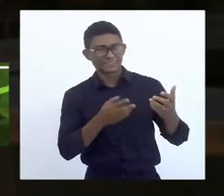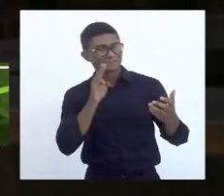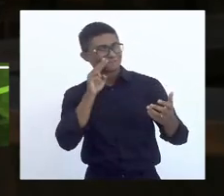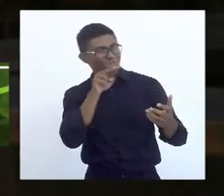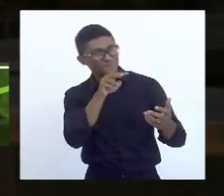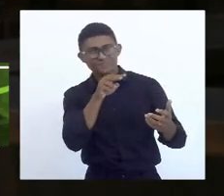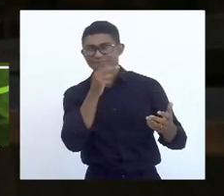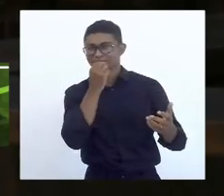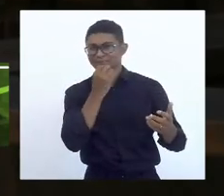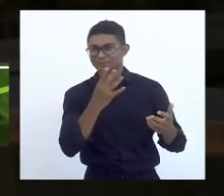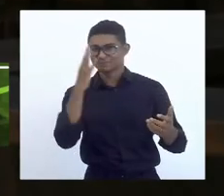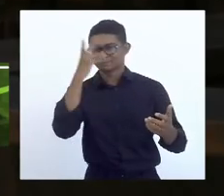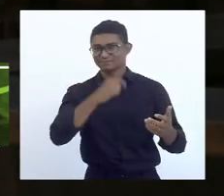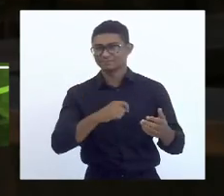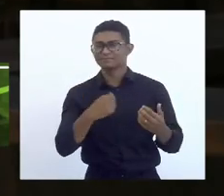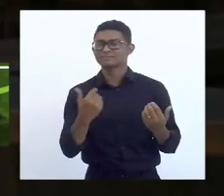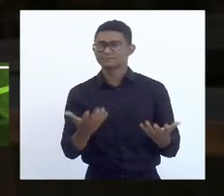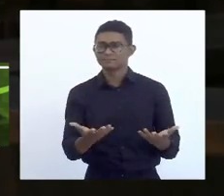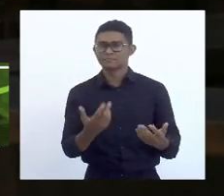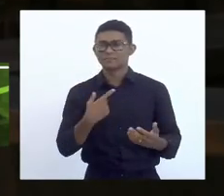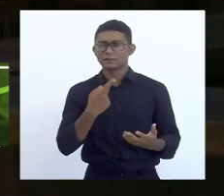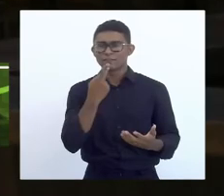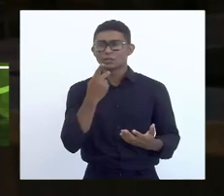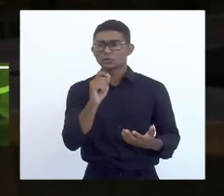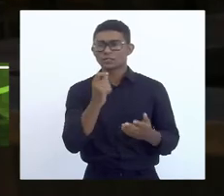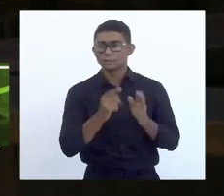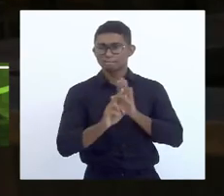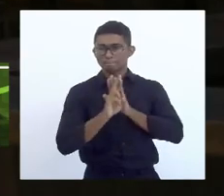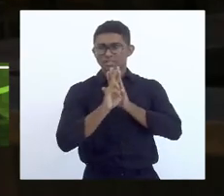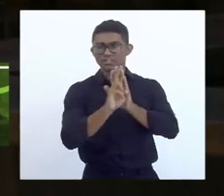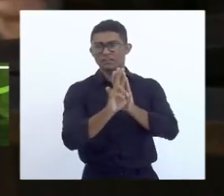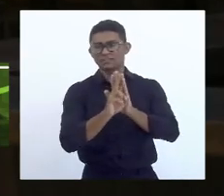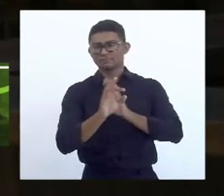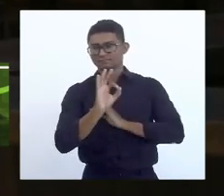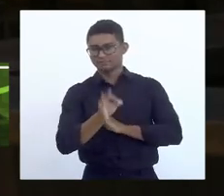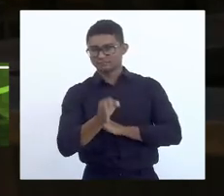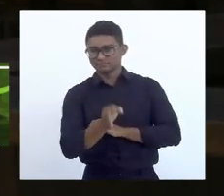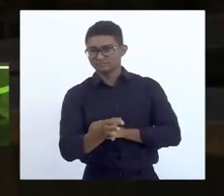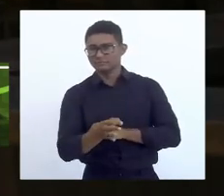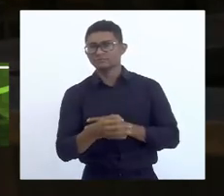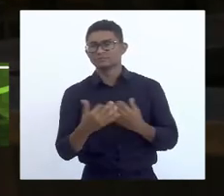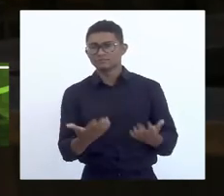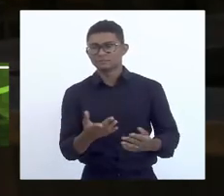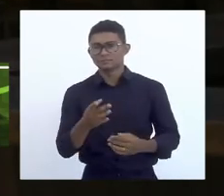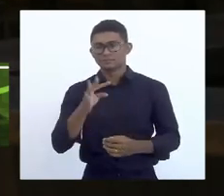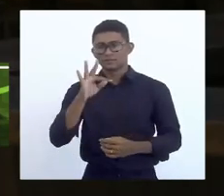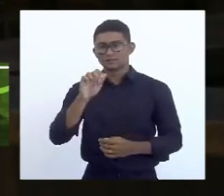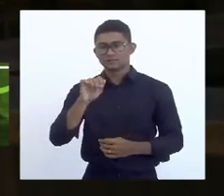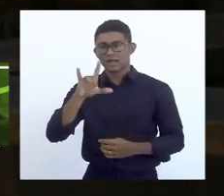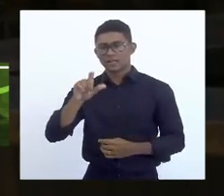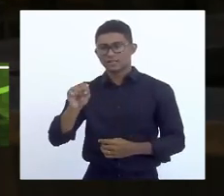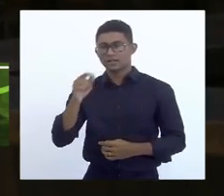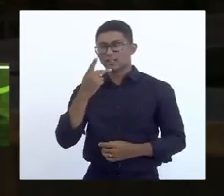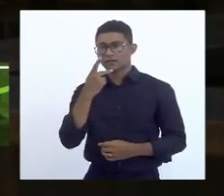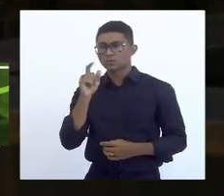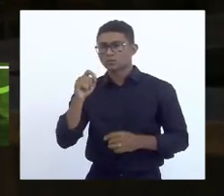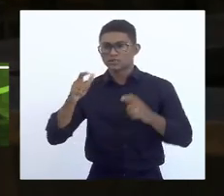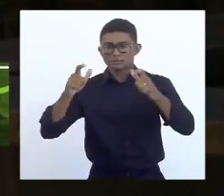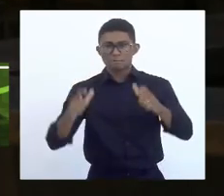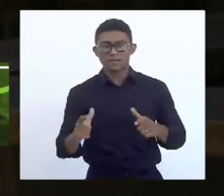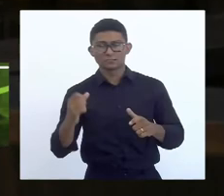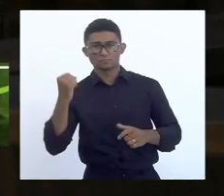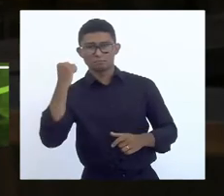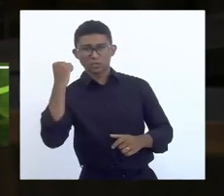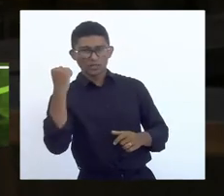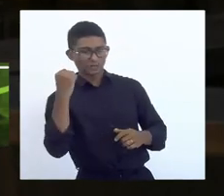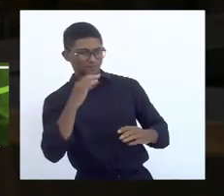eu queria falar aqui hoje sobre representatividade mais uma vez. Lá, e a Thalíria falou do espaço de poder dentro do poder,